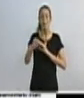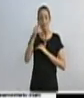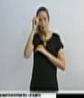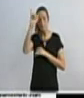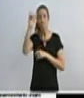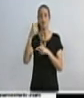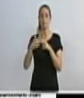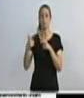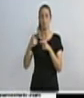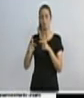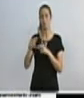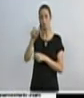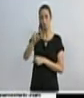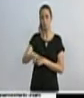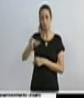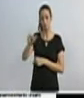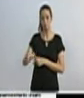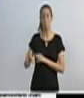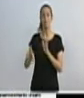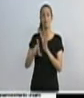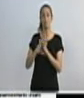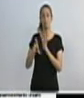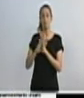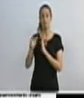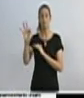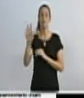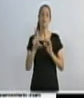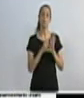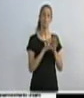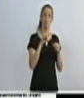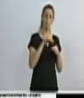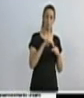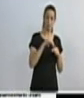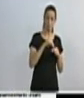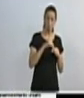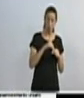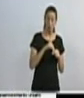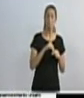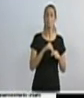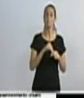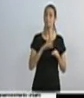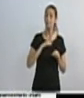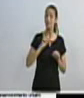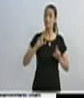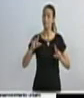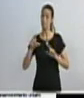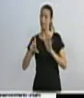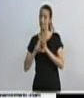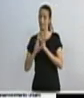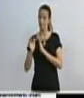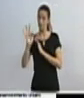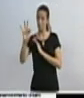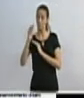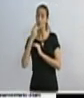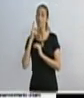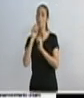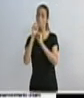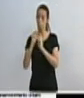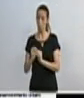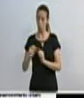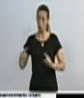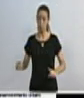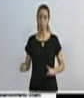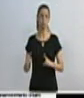a lei municipal está mais restritiva do que a lei federal. Então, o que a lei federal ela permite a instalação e é